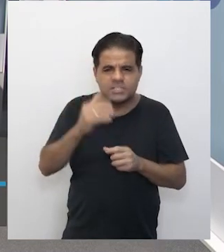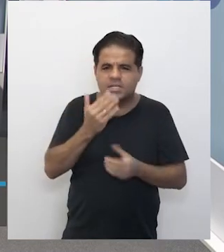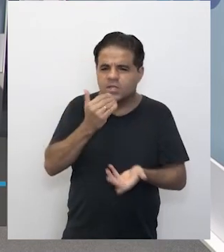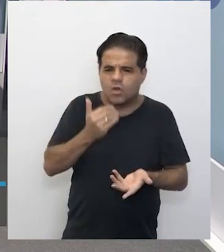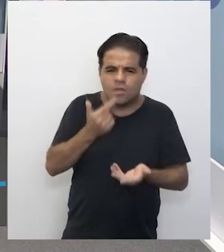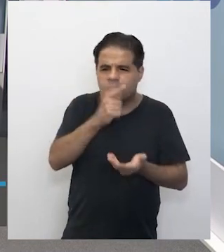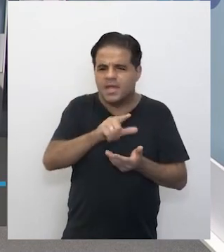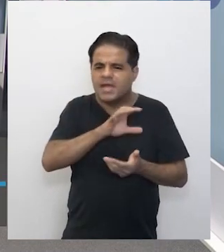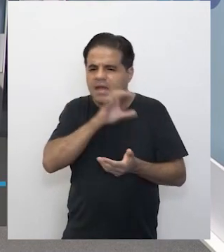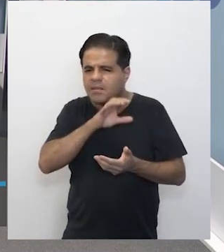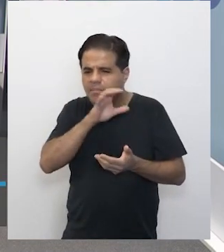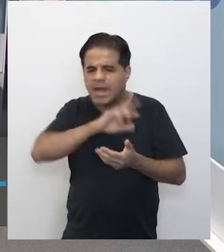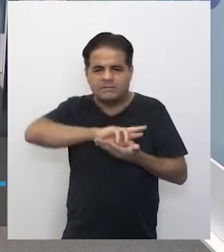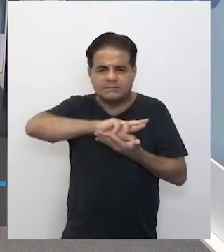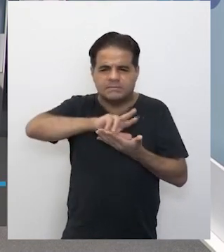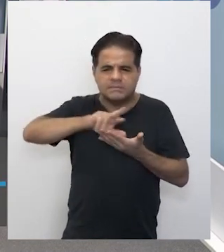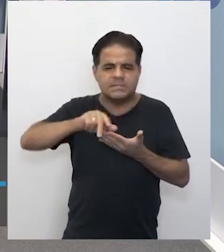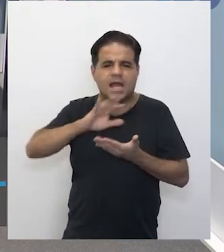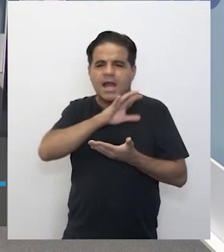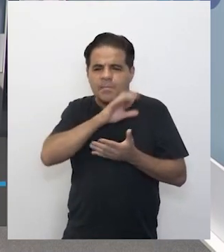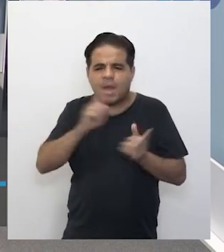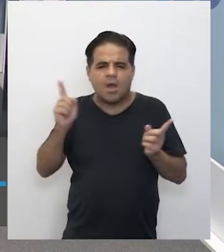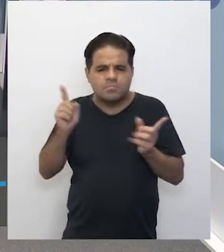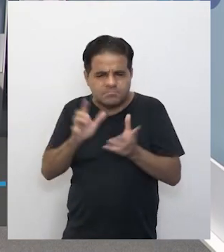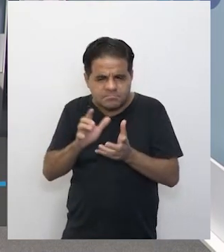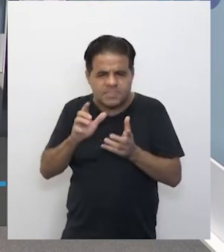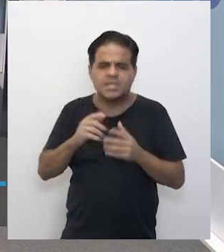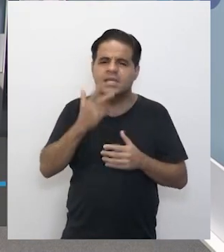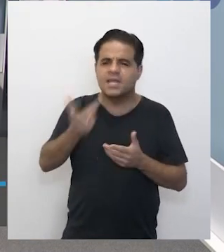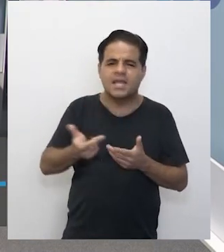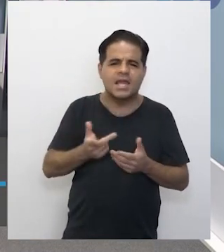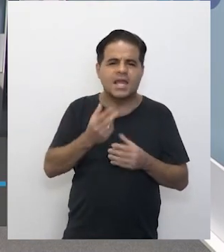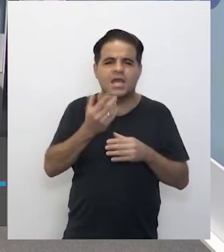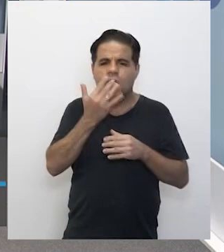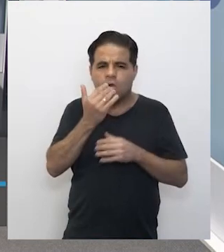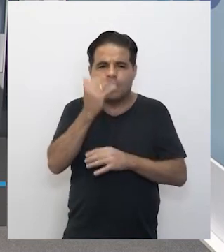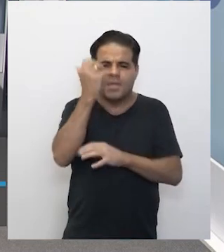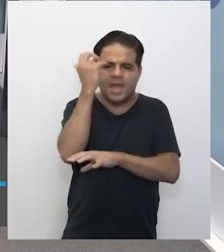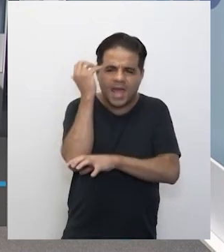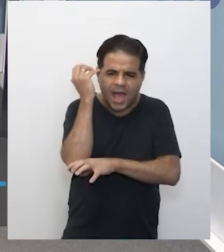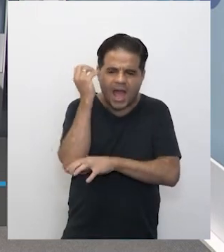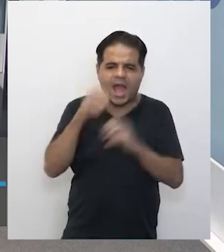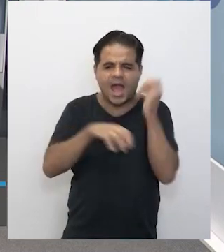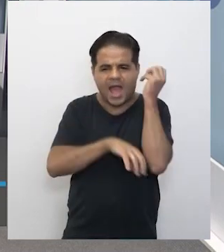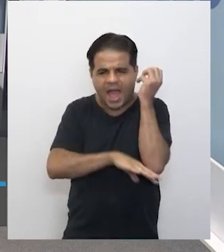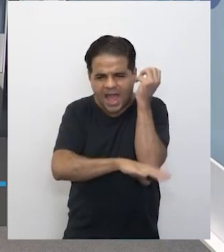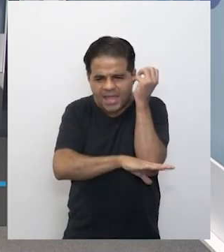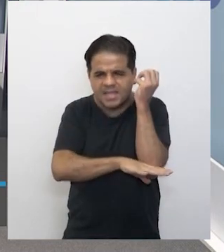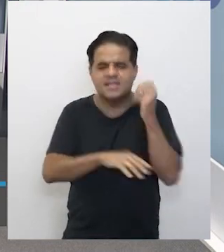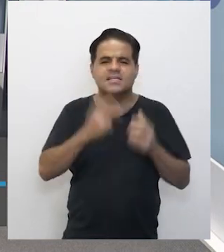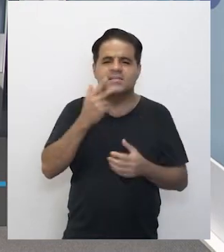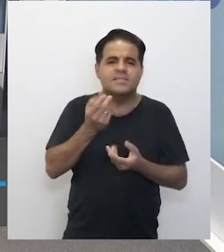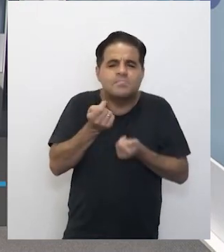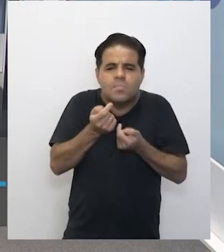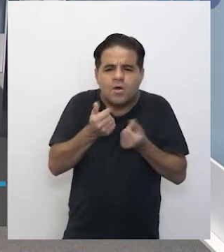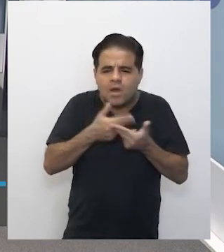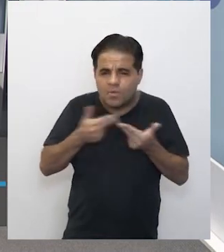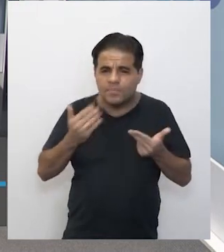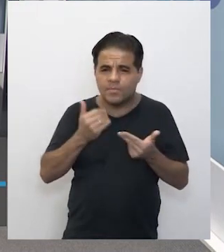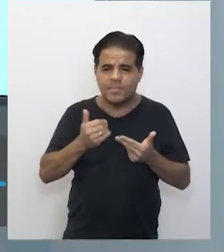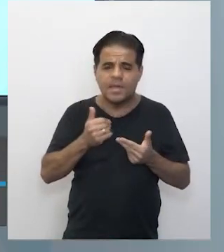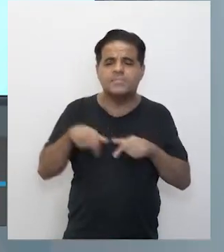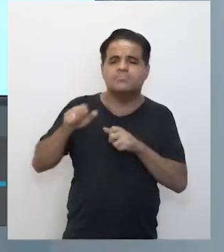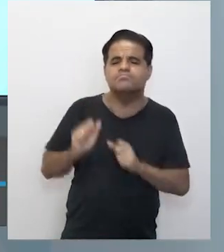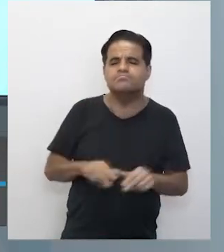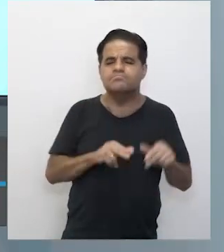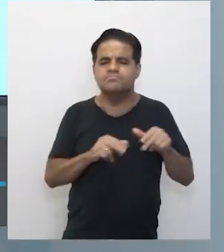esquilinho, essas coisas. Você não alimenta nenhuma pessoa direito com raízes. Isso. Ia ser muito pouco. E para você atravessar lá, e como que